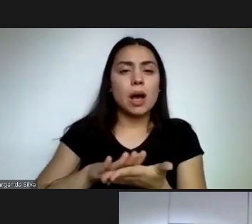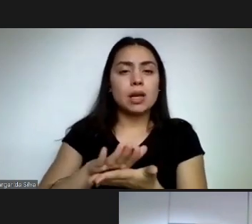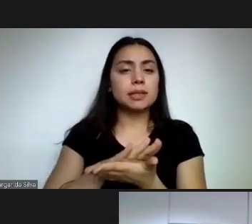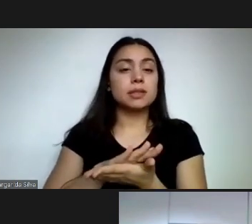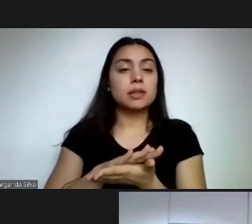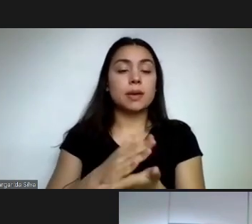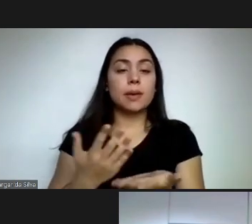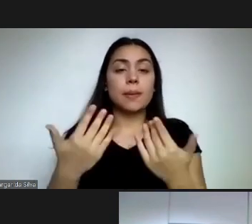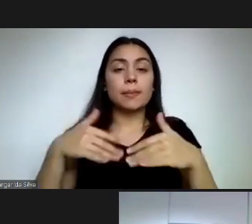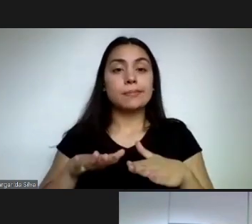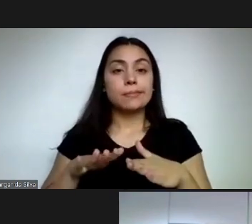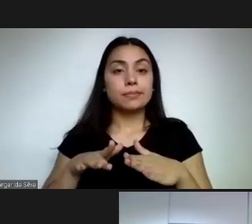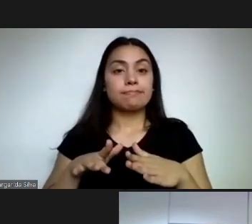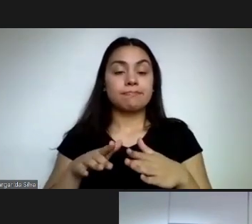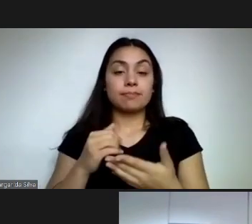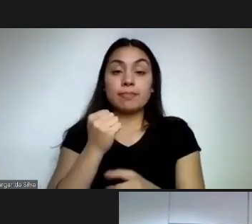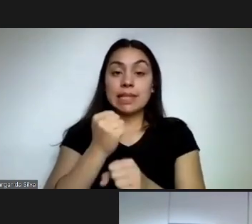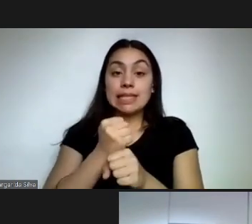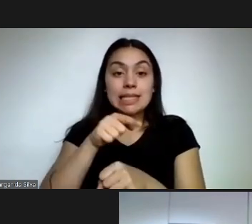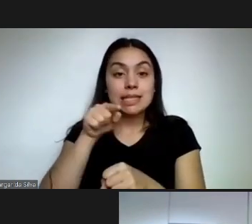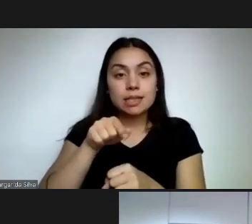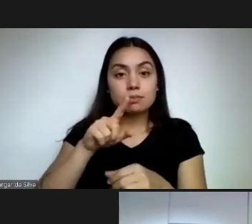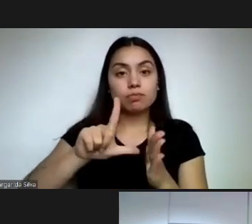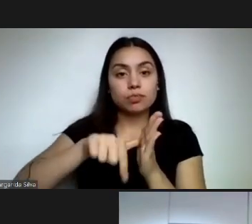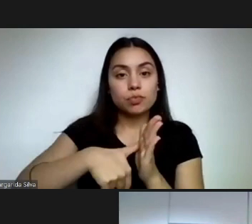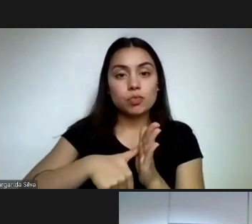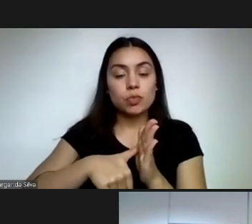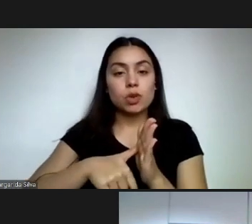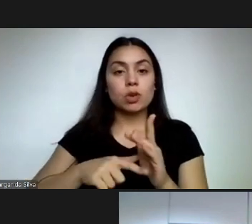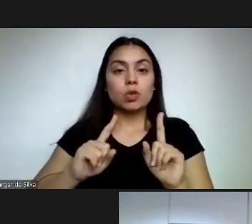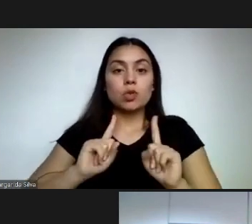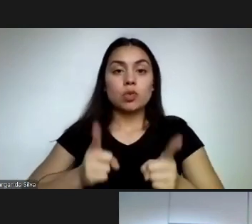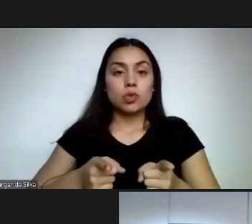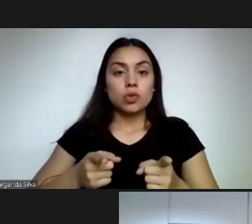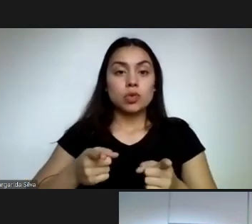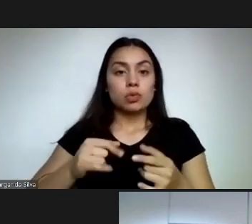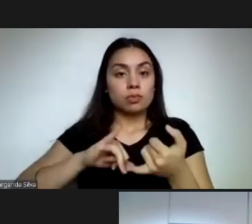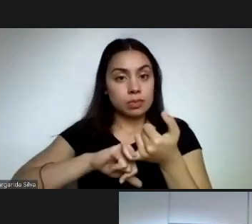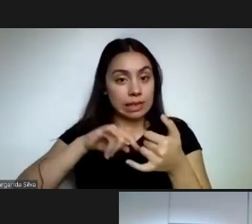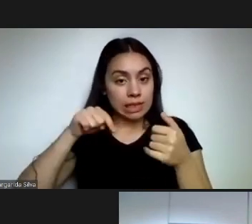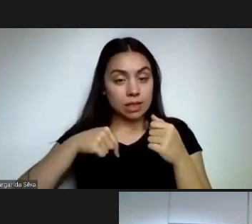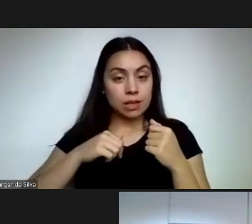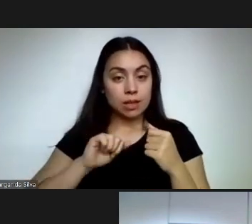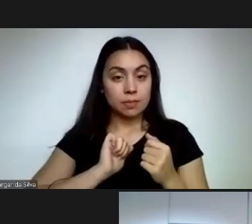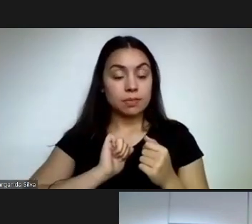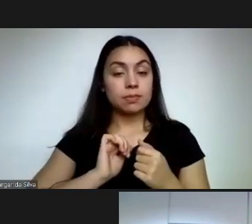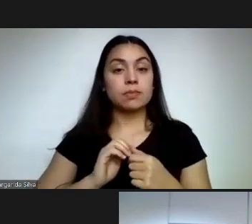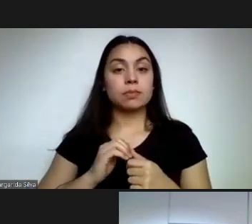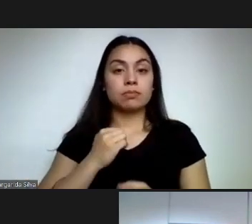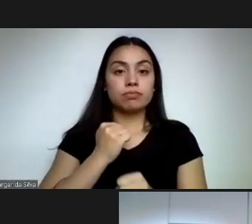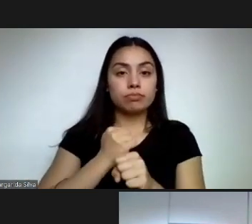mas despoltou na PAR e na equipa da PAR a vontade de continuar a trabalhar